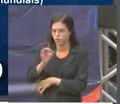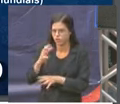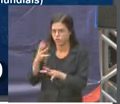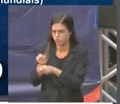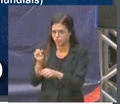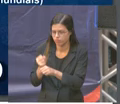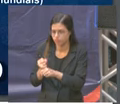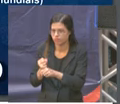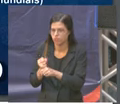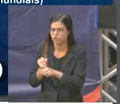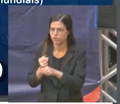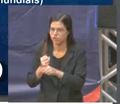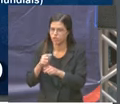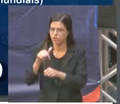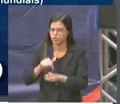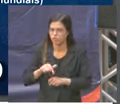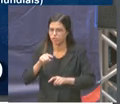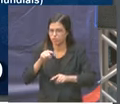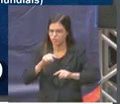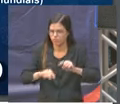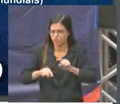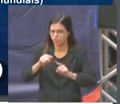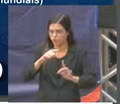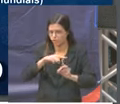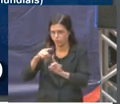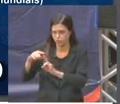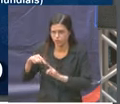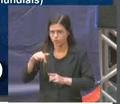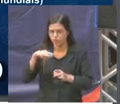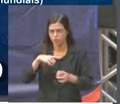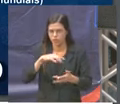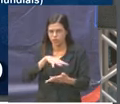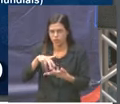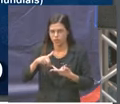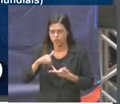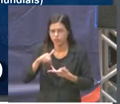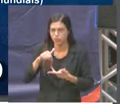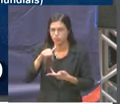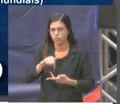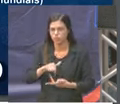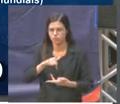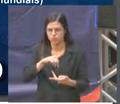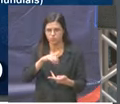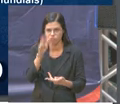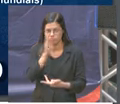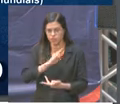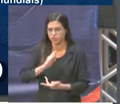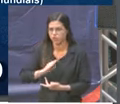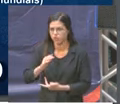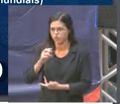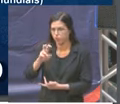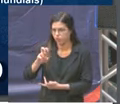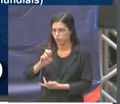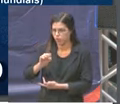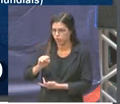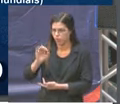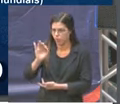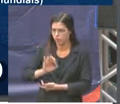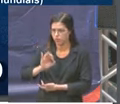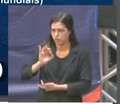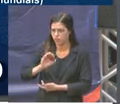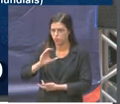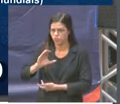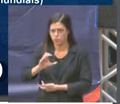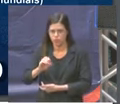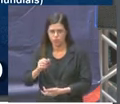da Terra está no Brasil. Ampla cobertura florestal, isso para o mercado de carbono é um grande avanço, 58% do território nacional.